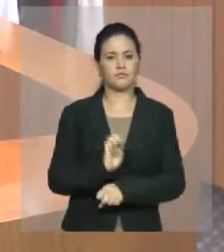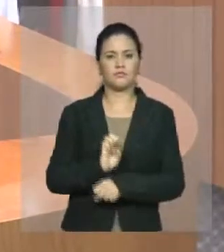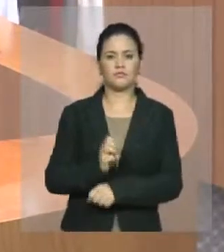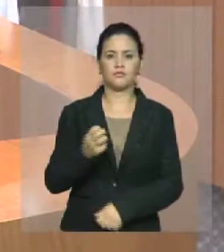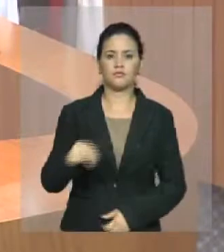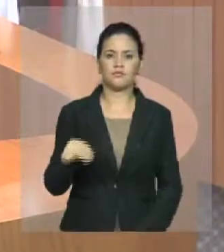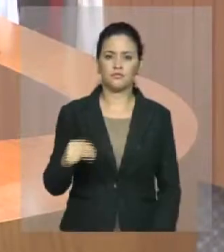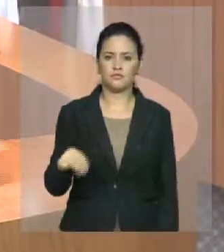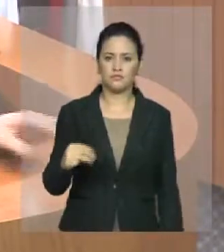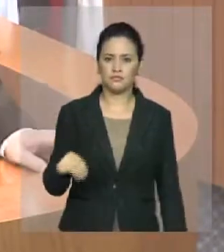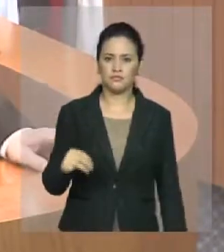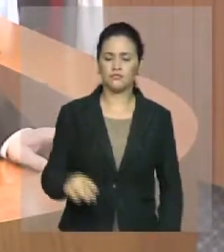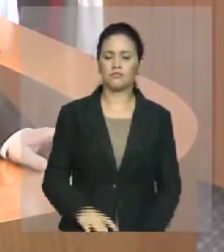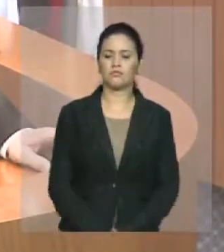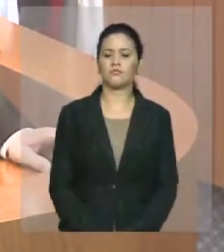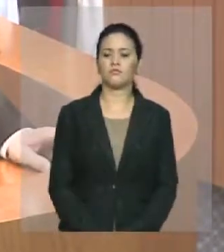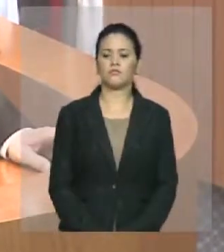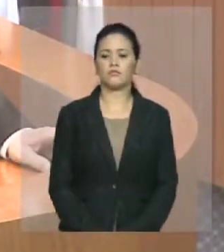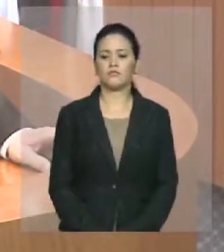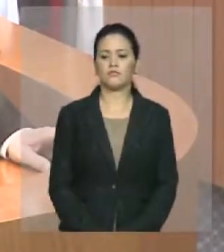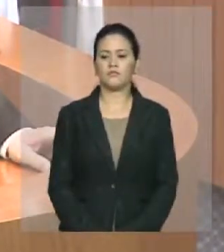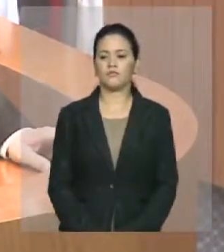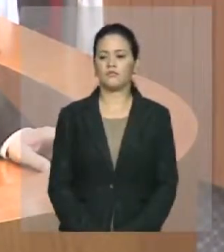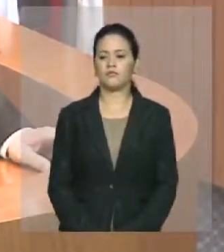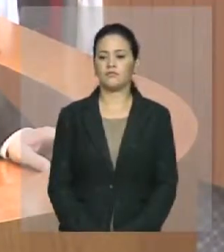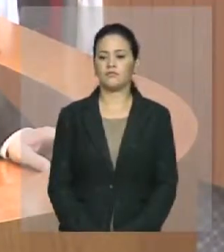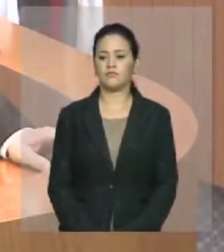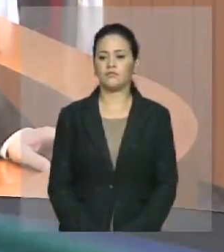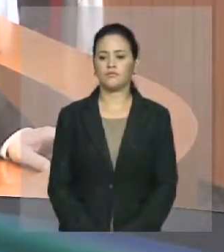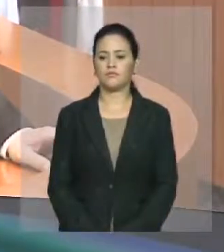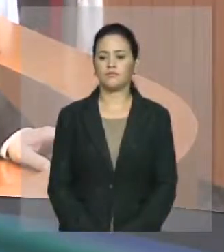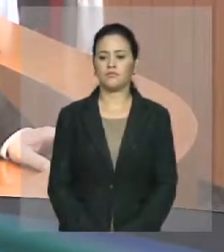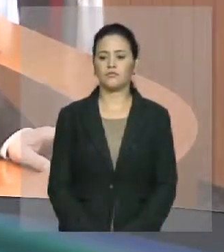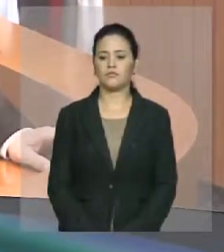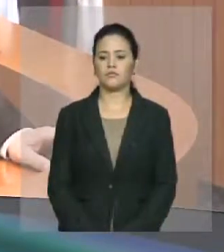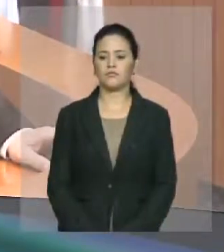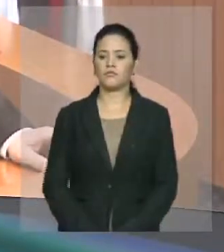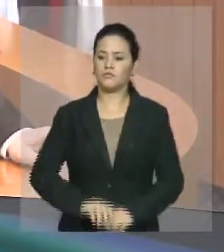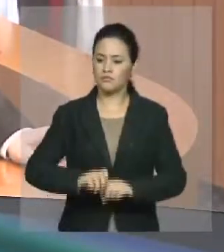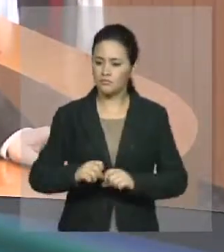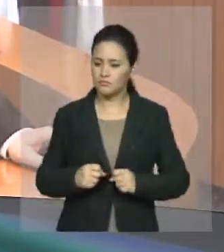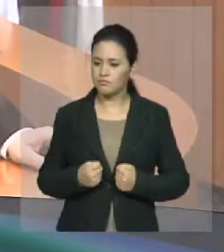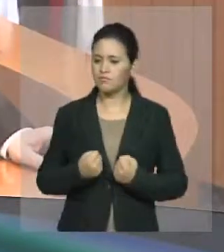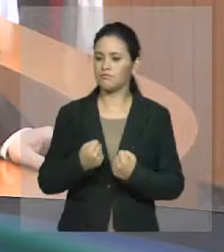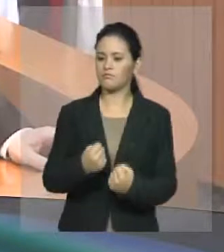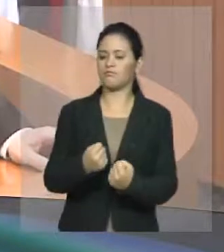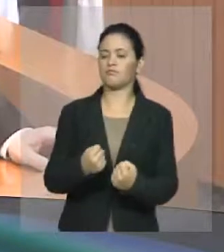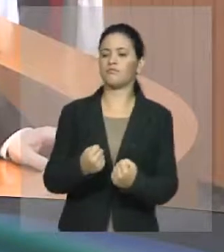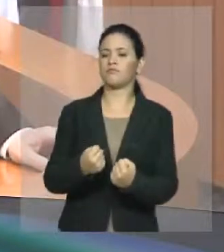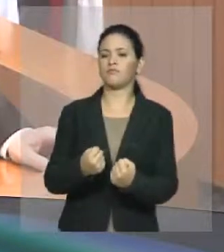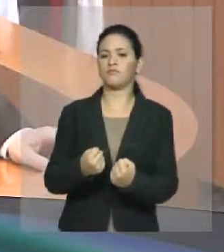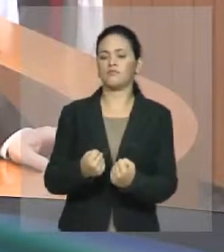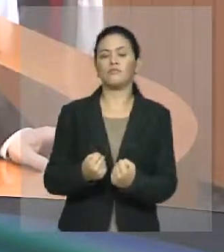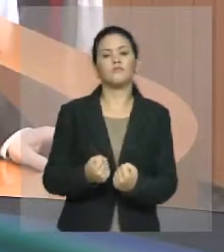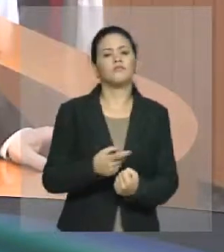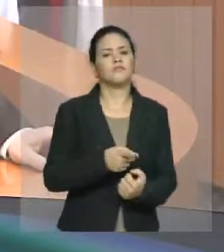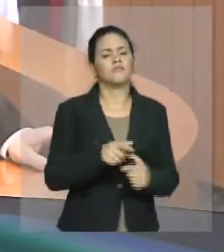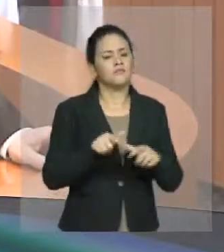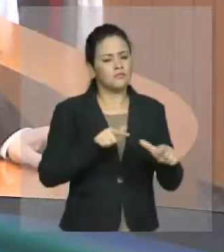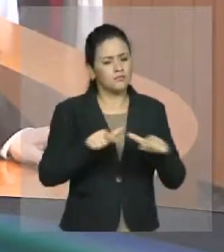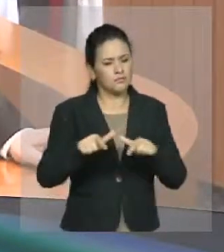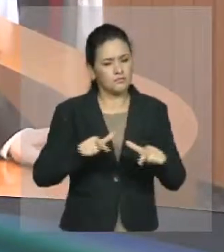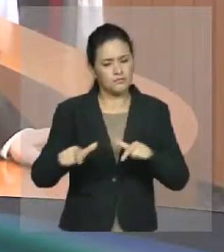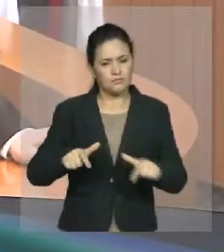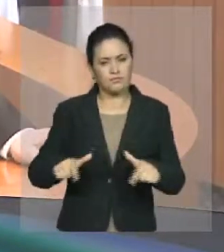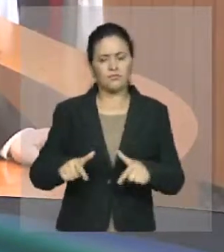deputado Rafael Leitoa, que com muita dignidade, esforço e dedicação levam à frente e dão